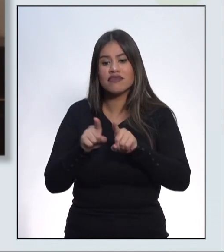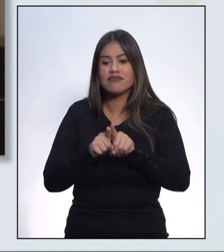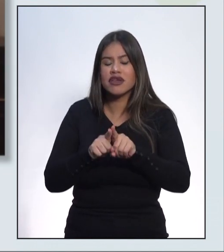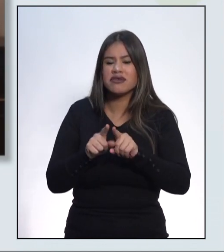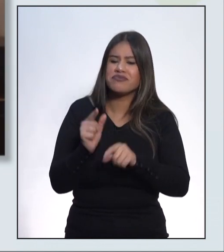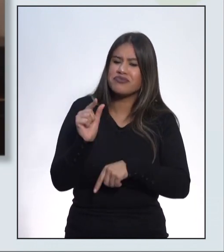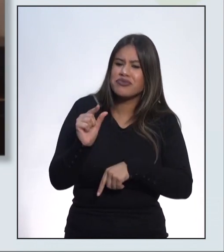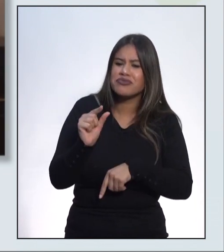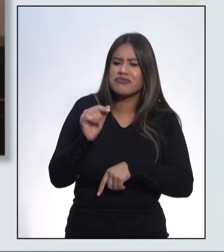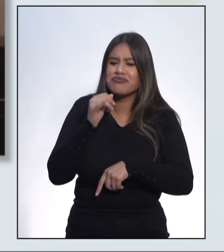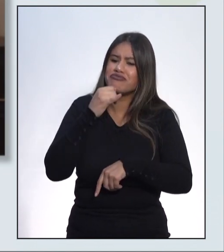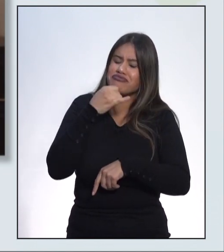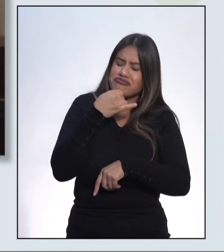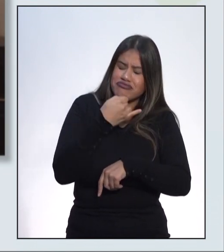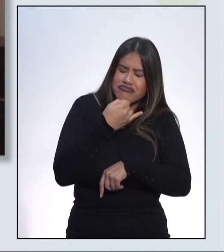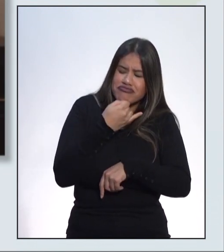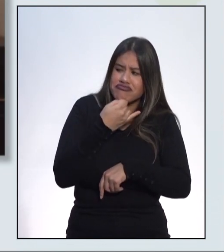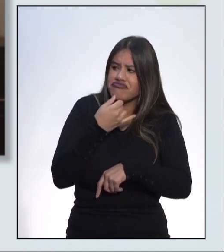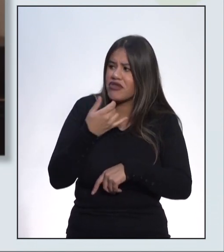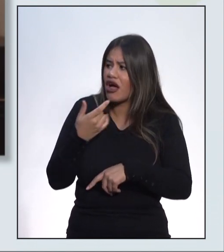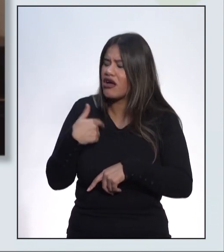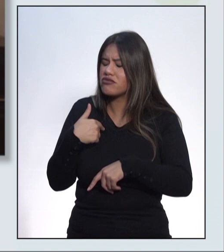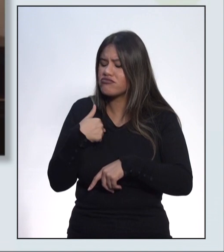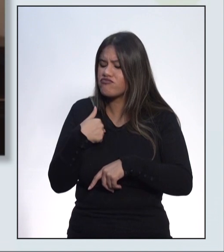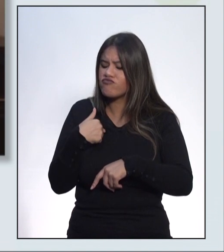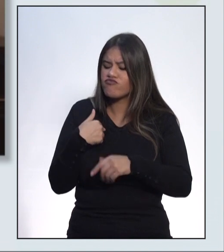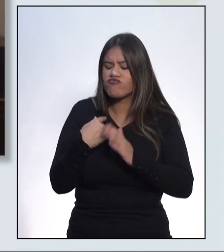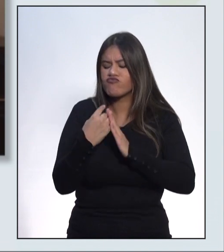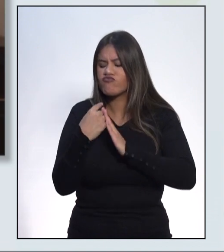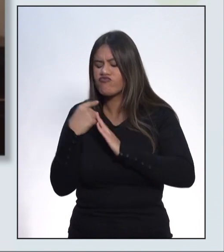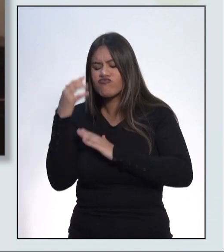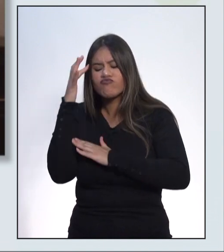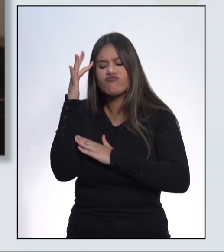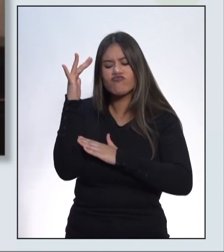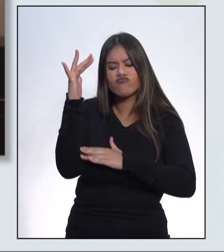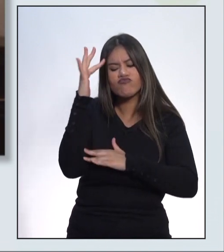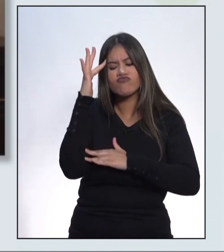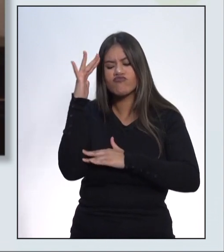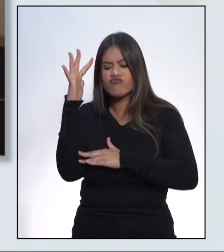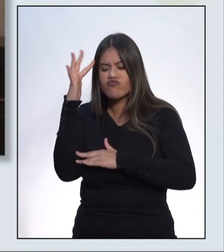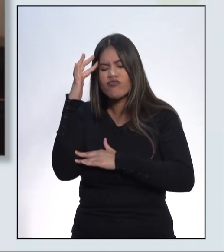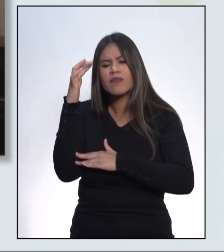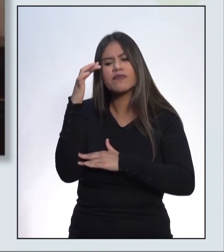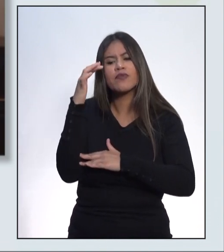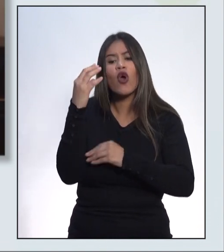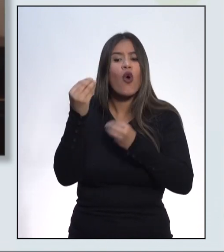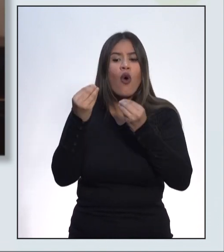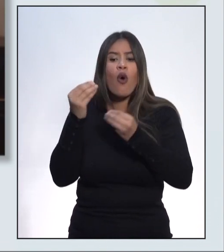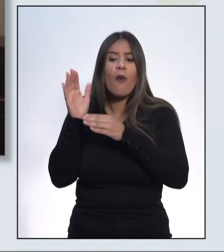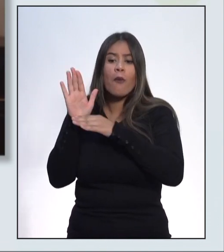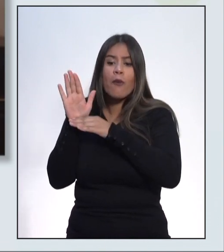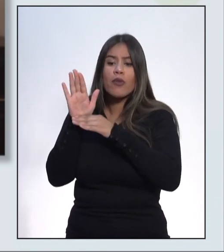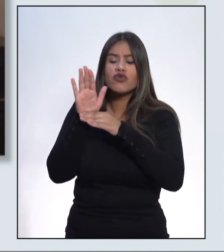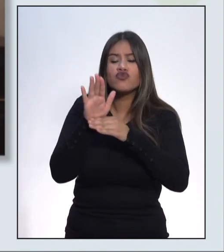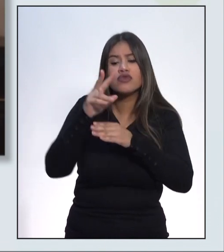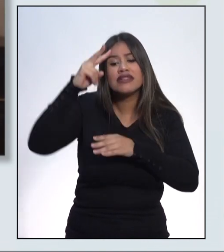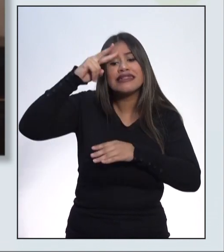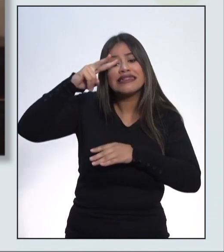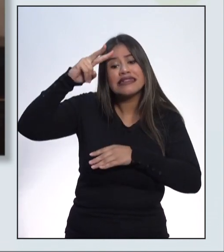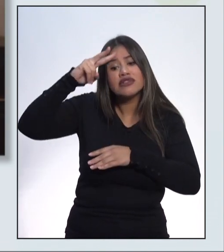Então, eu fico pensando, me perguntando como que eu posso fazer para trazer algumas histórias